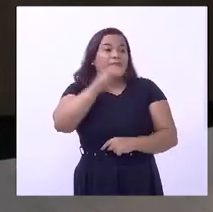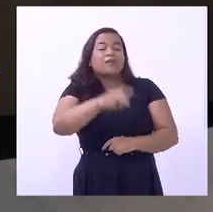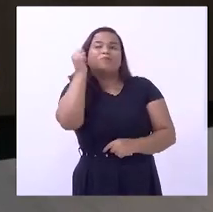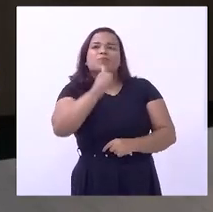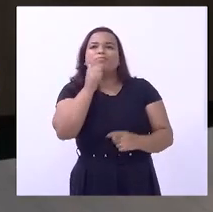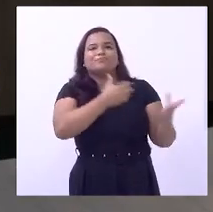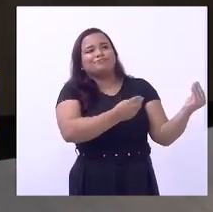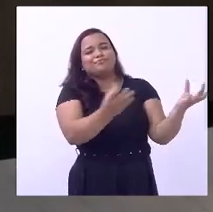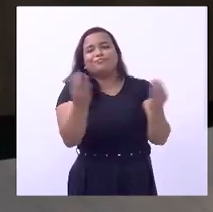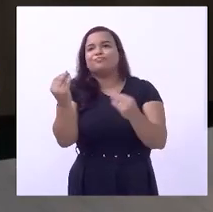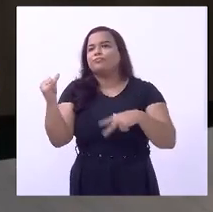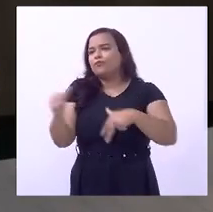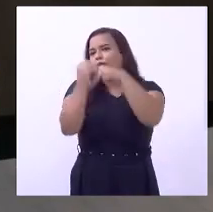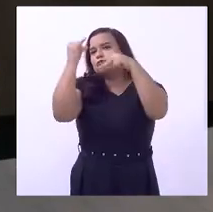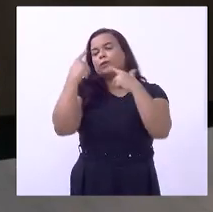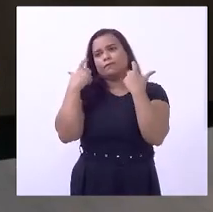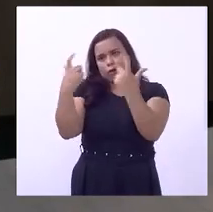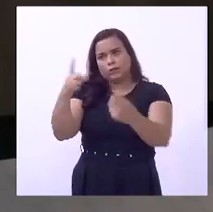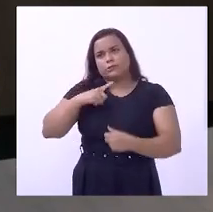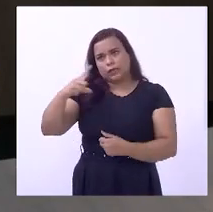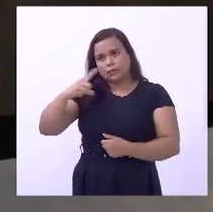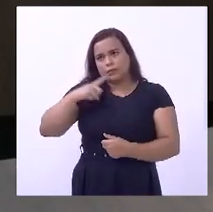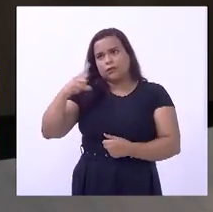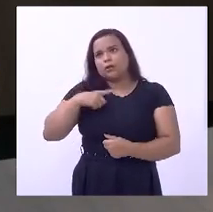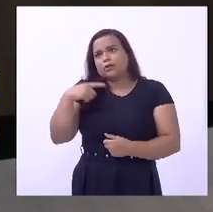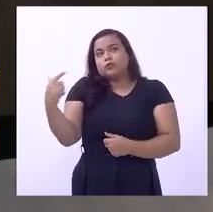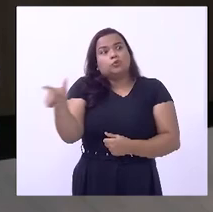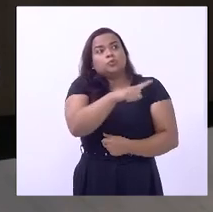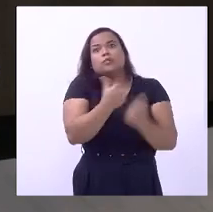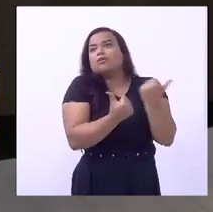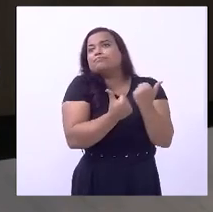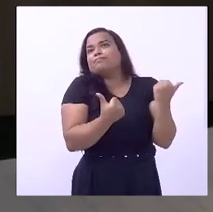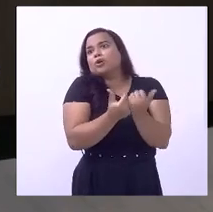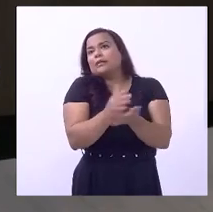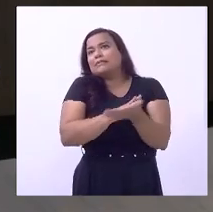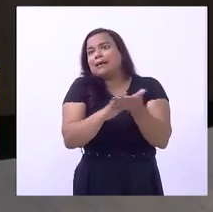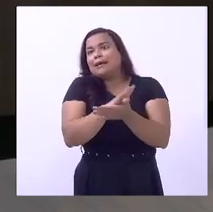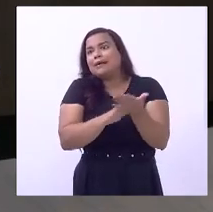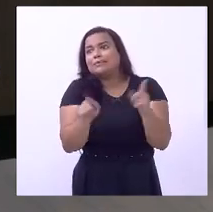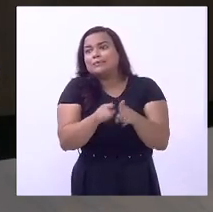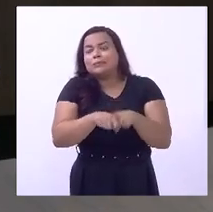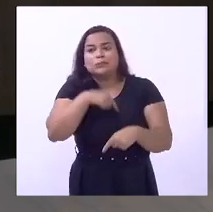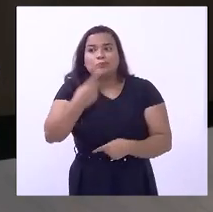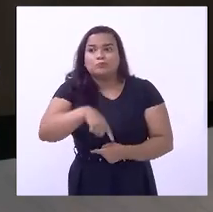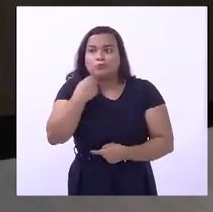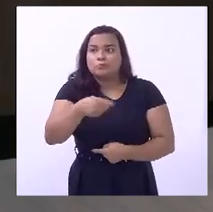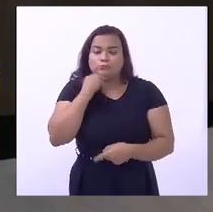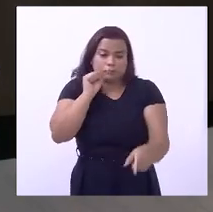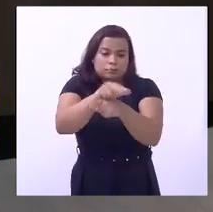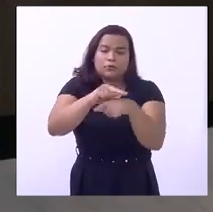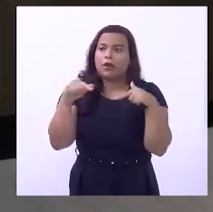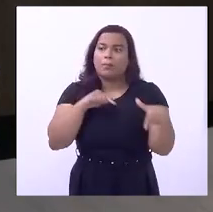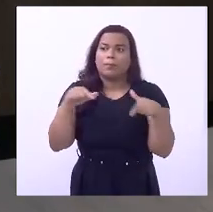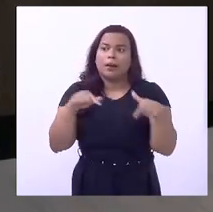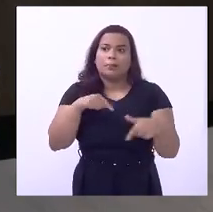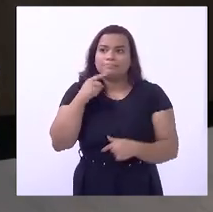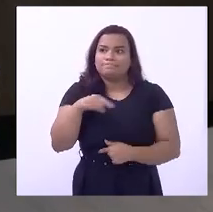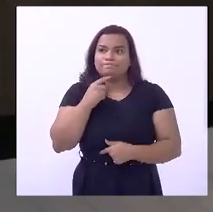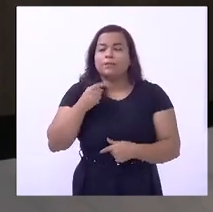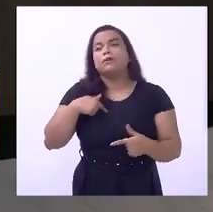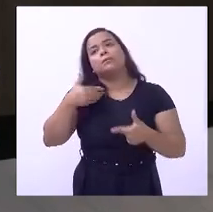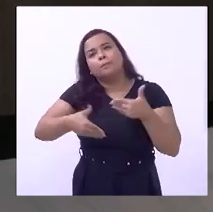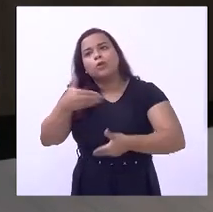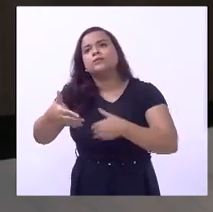mulheres vítimas de violência desamparadas e sequer consegue acessar um emprego e a todo o processo